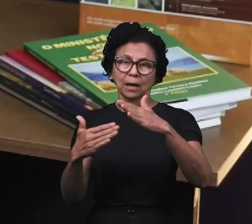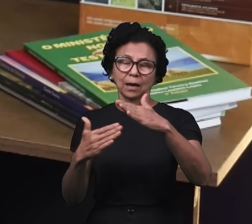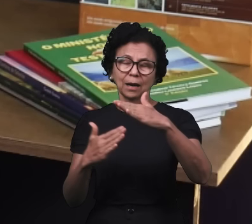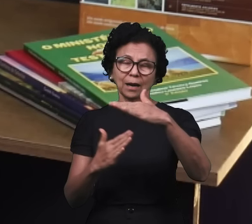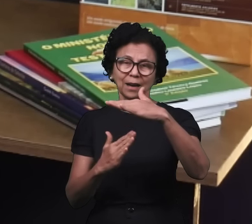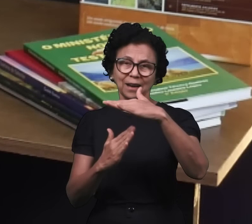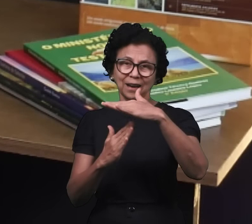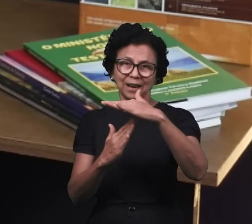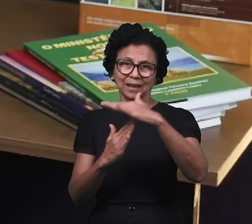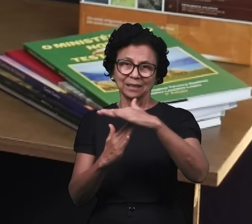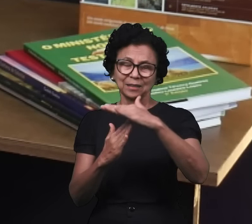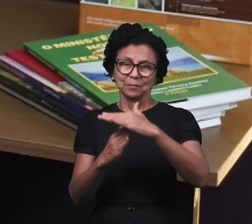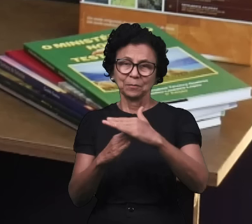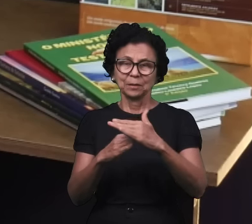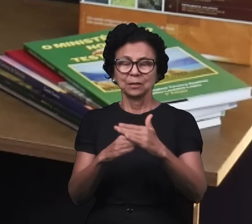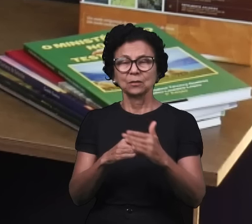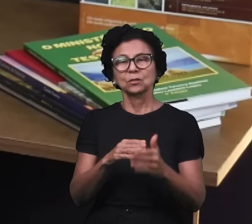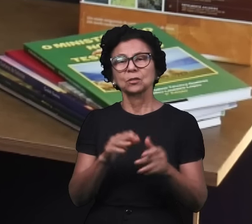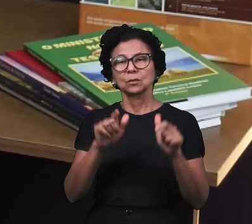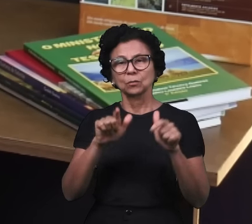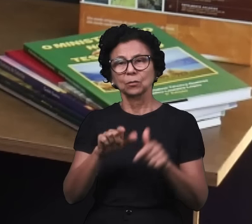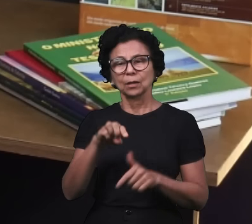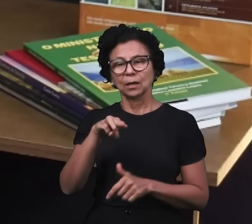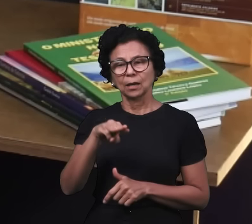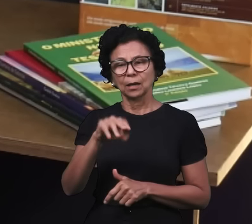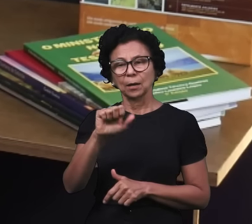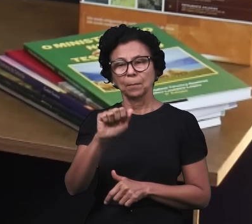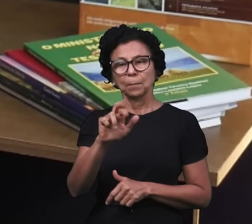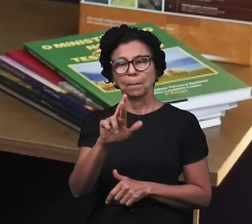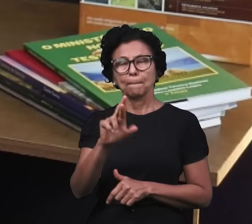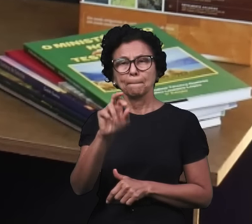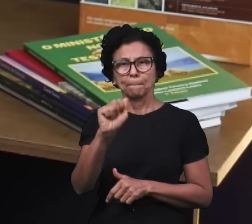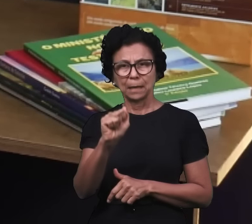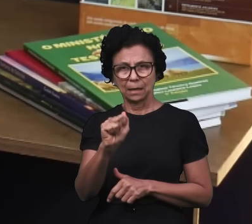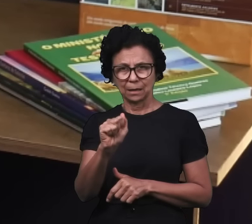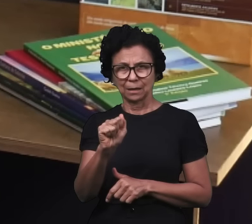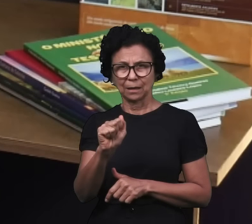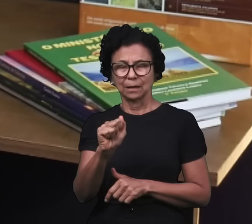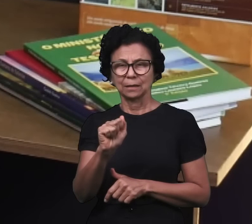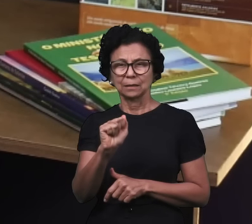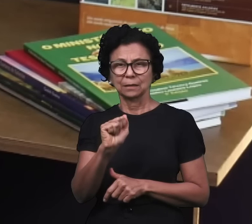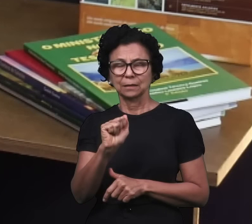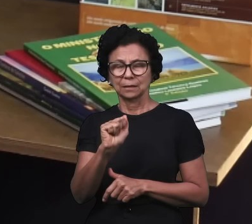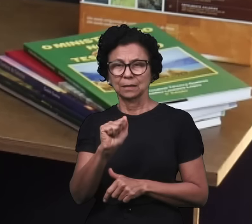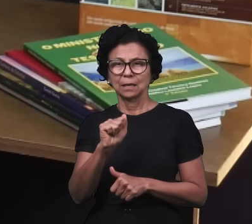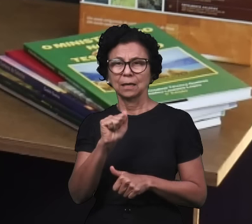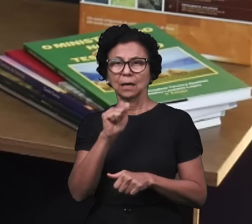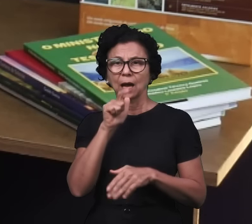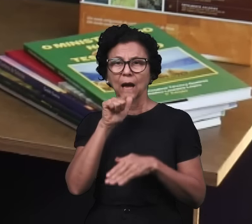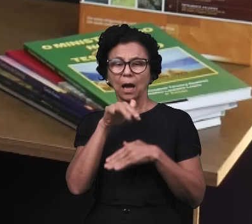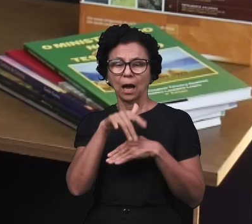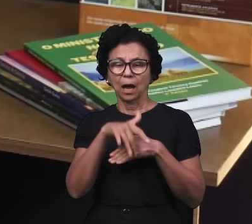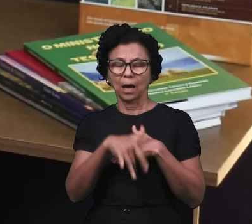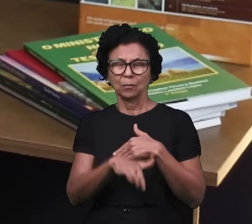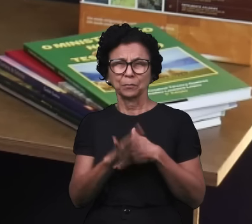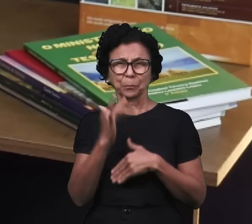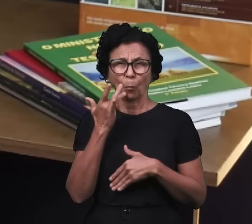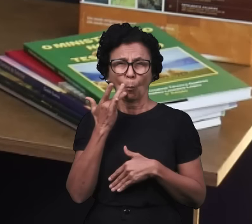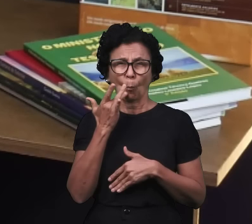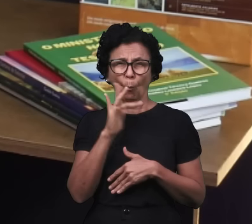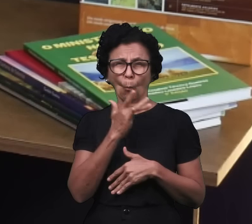né? E eles encontram ali uma fonte de água, mas uma fonte de água que estava amarga, amargosa, né? Sim. E na experiência